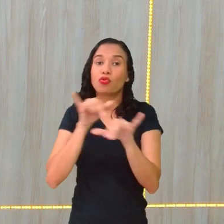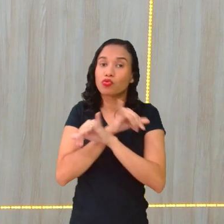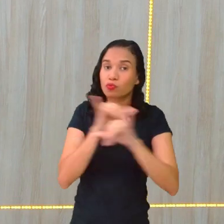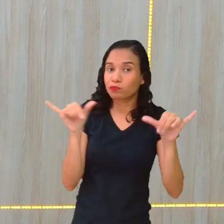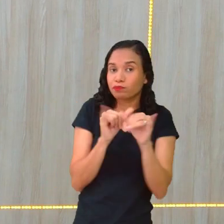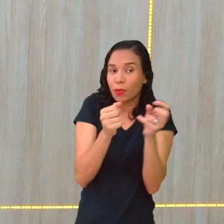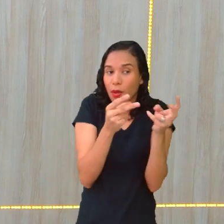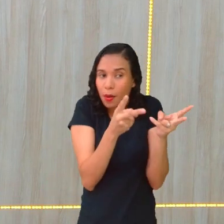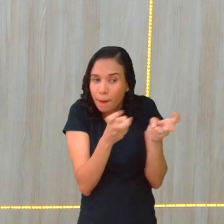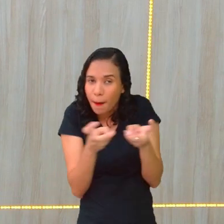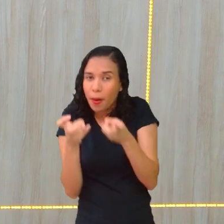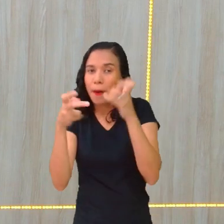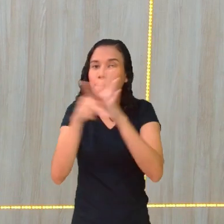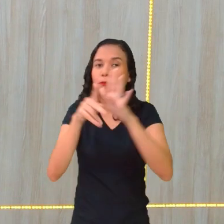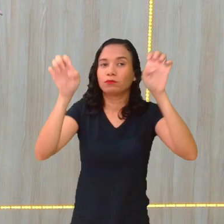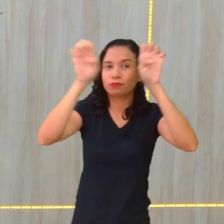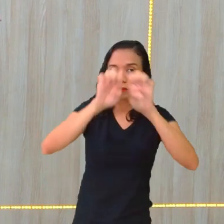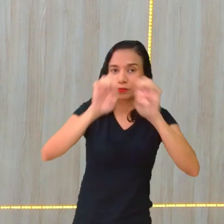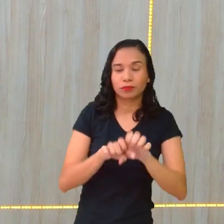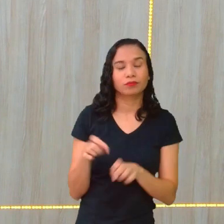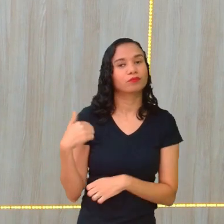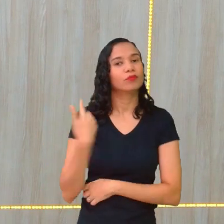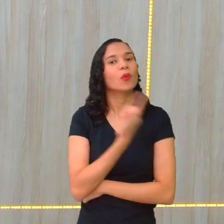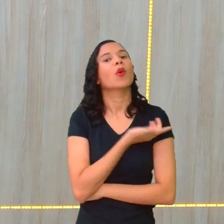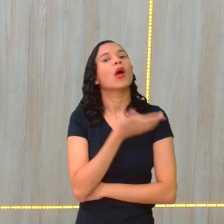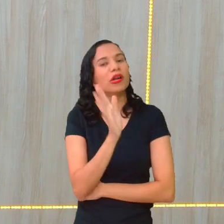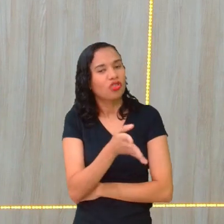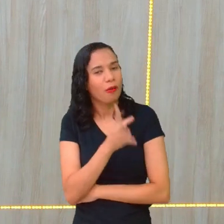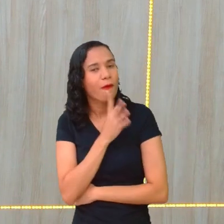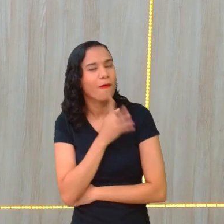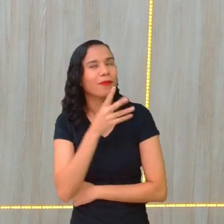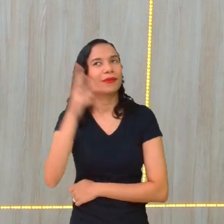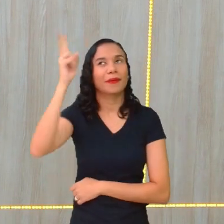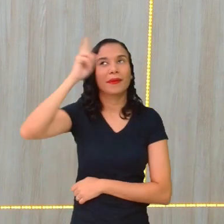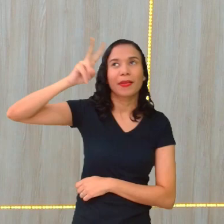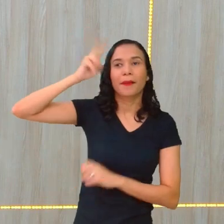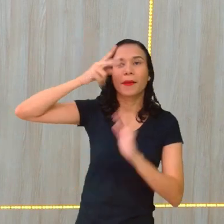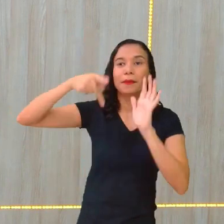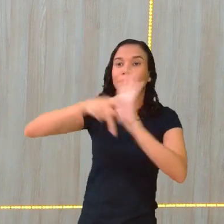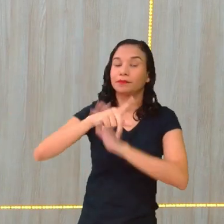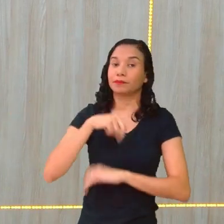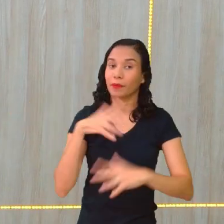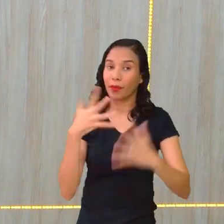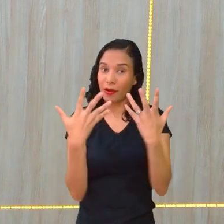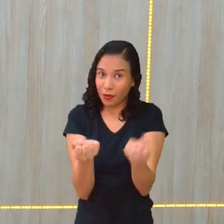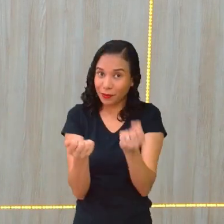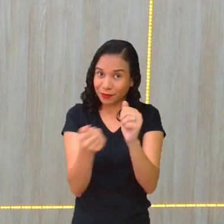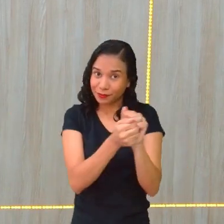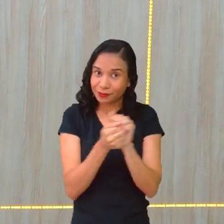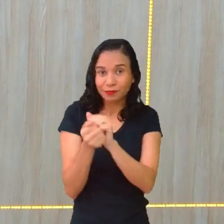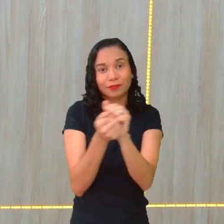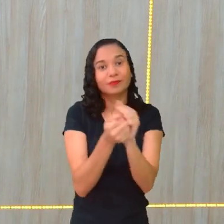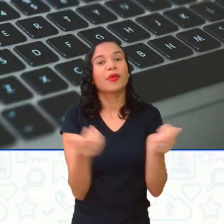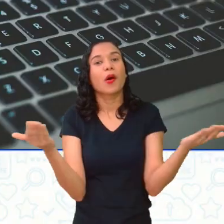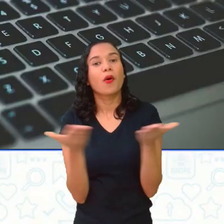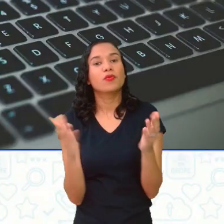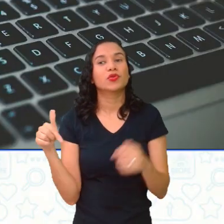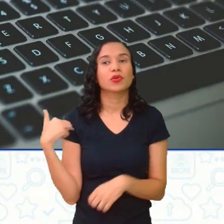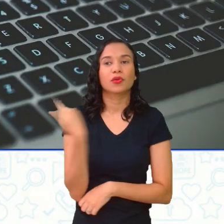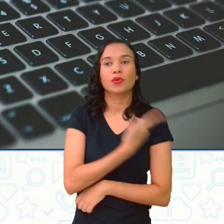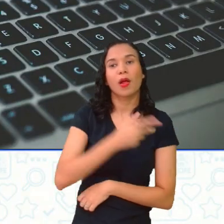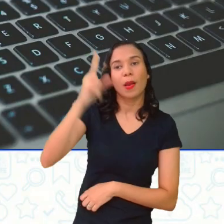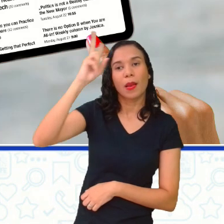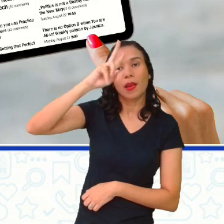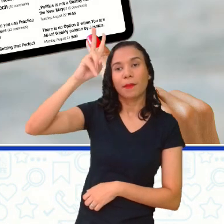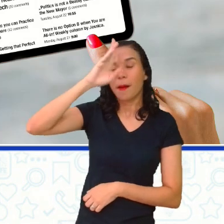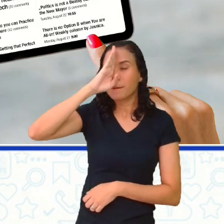reconhecer a sua estrutura como a gente bem conhece, mas a gente vai relembrar, tá certo? Simbora então. Hoje a gente vai relembrar as